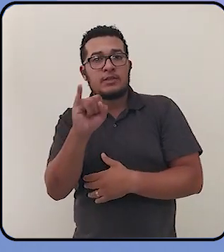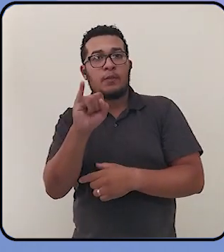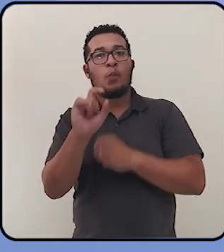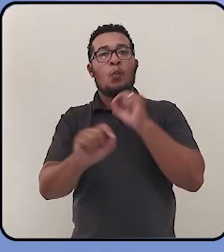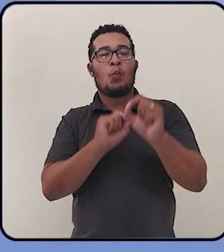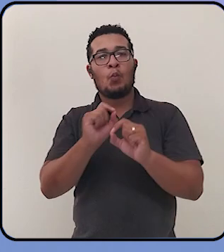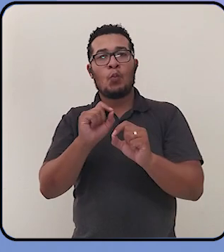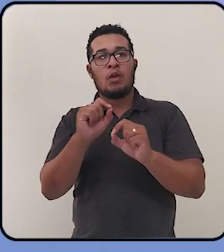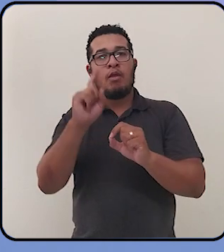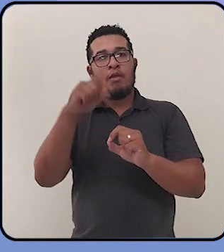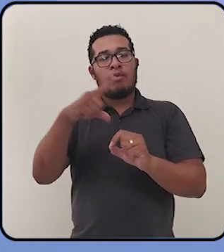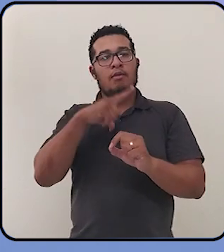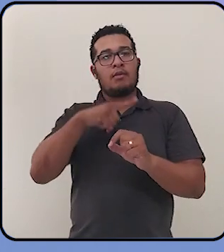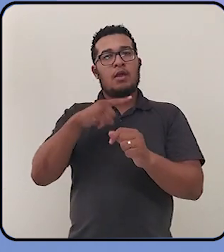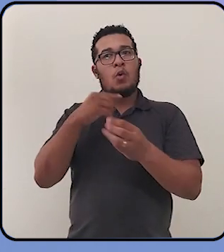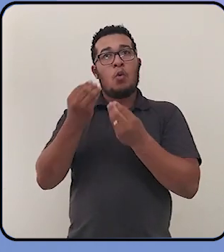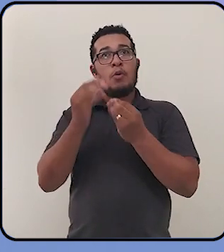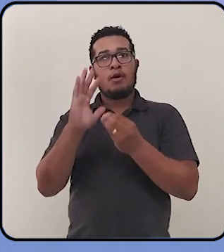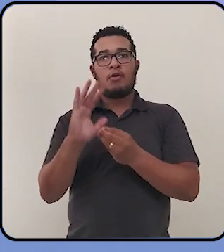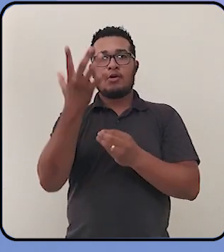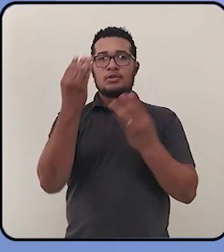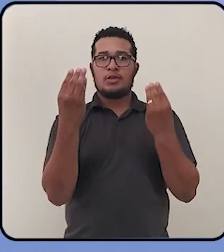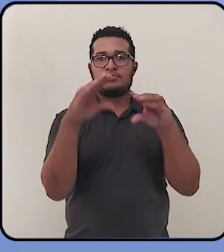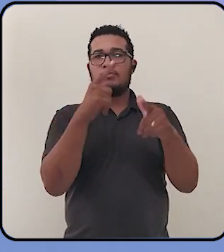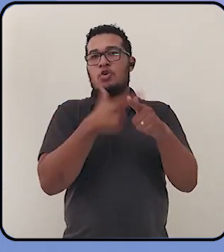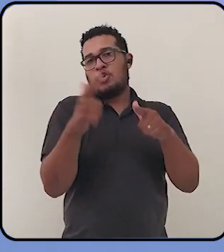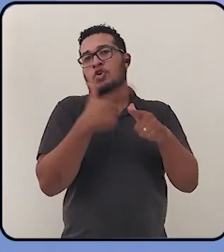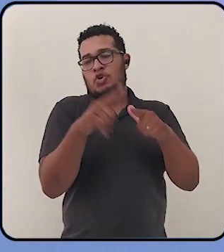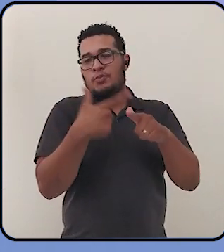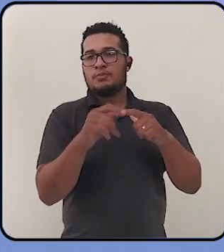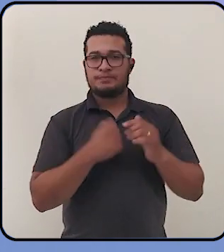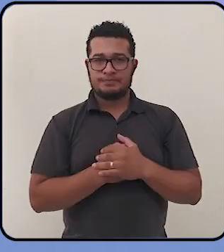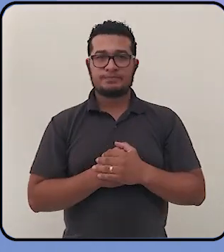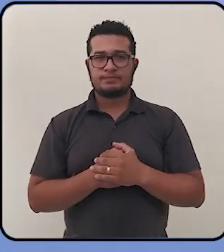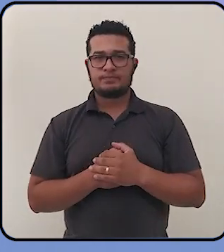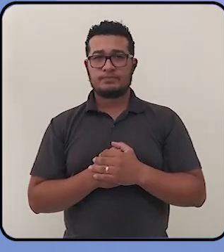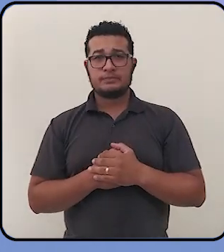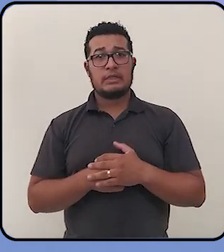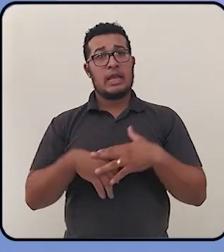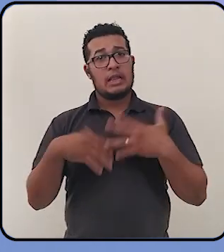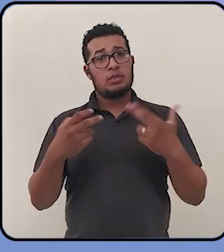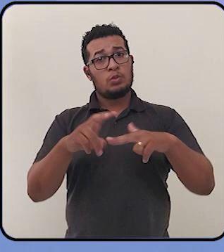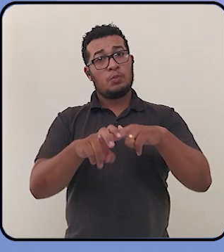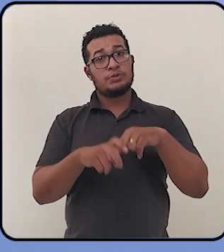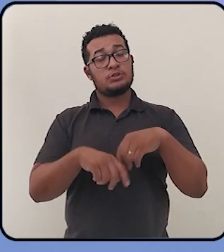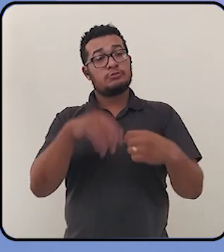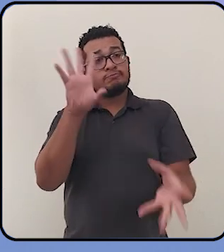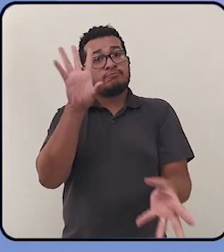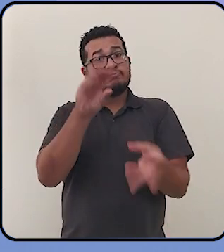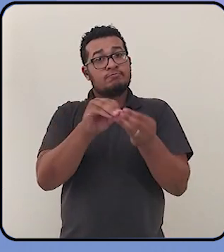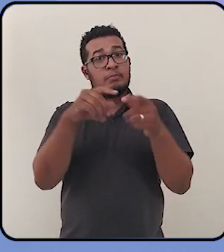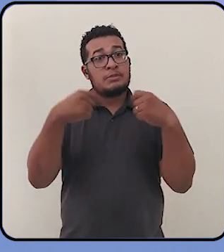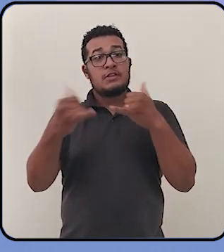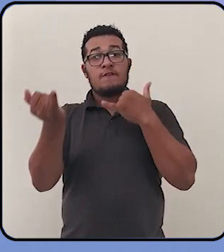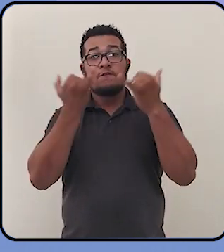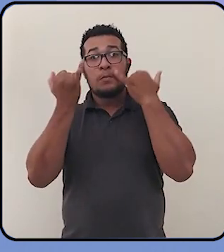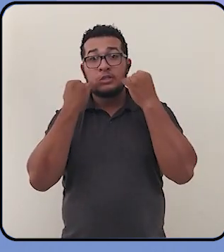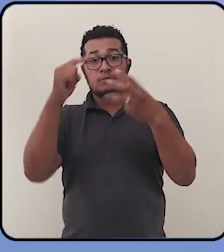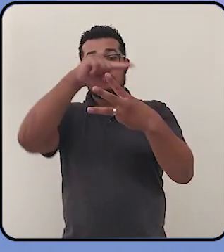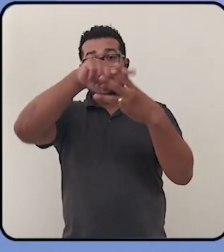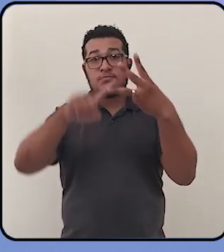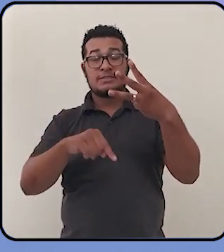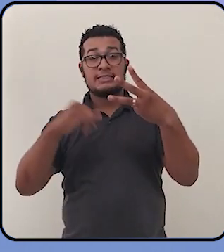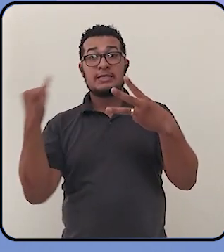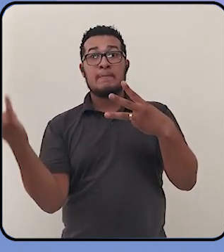considerar o horário de verão se o problema te colocar essa situação. Então,